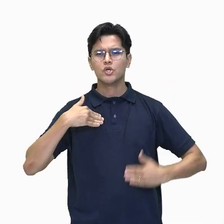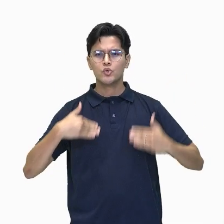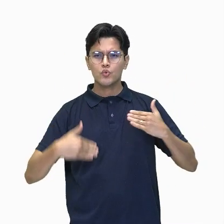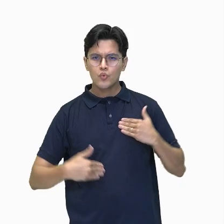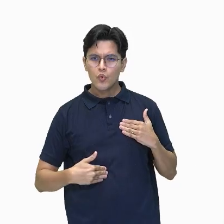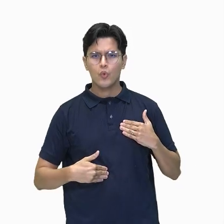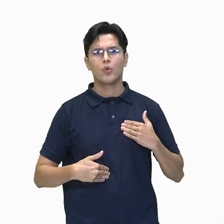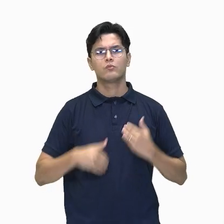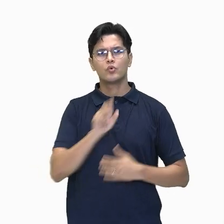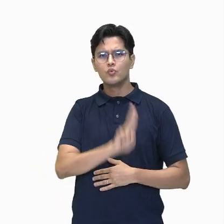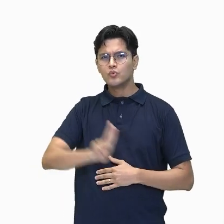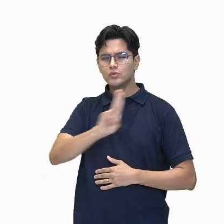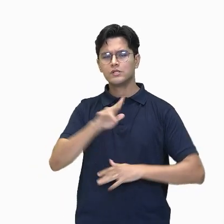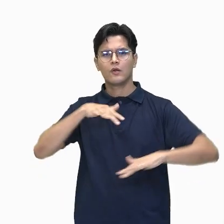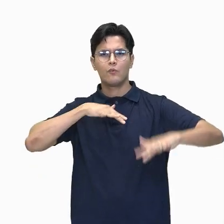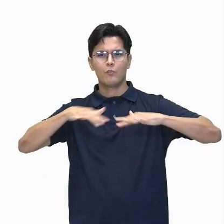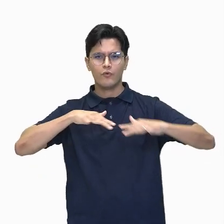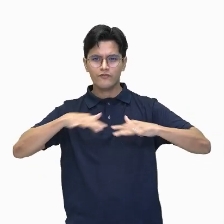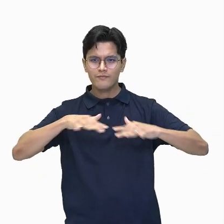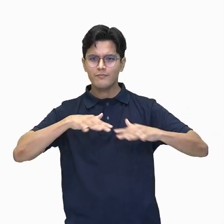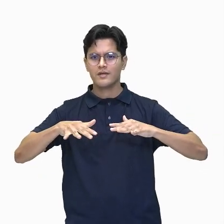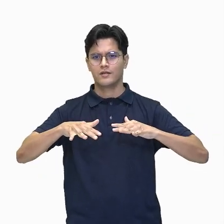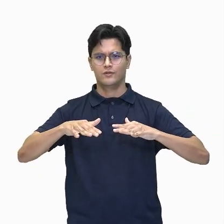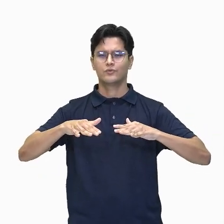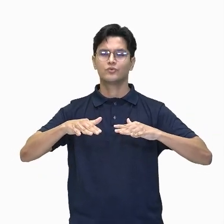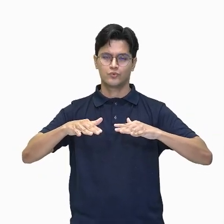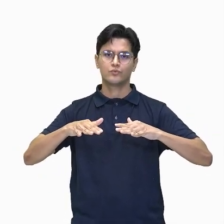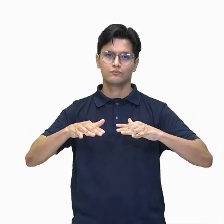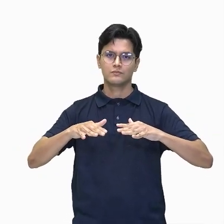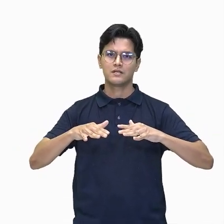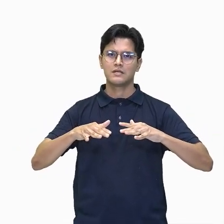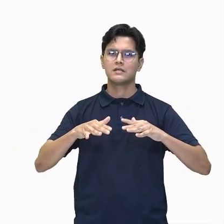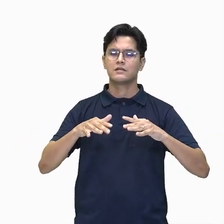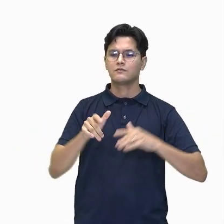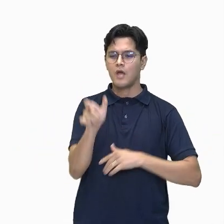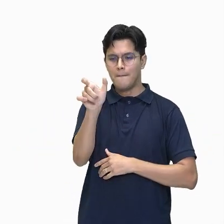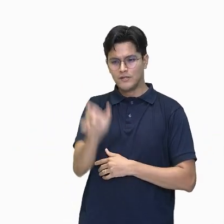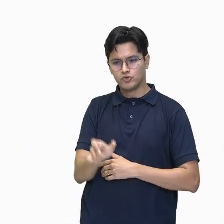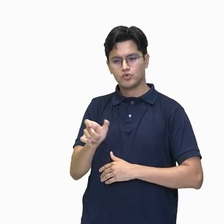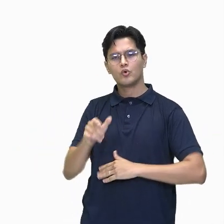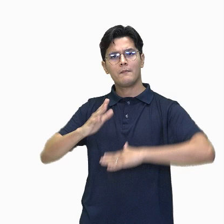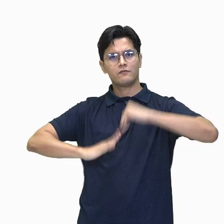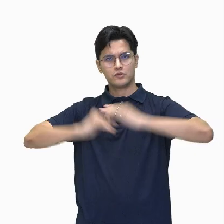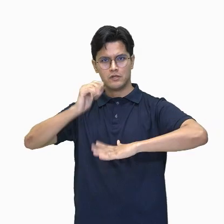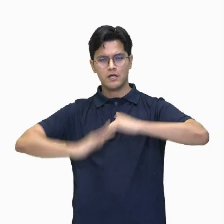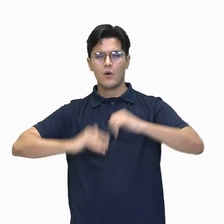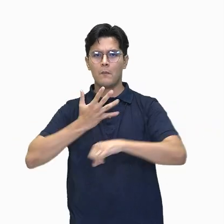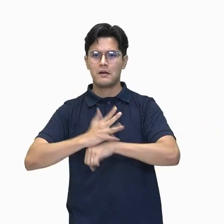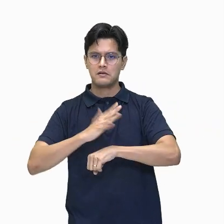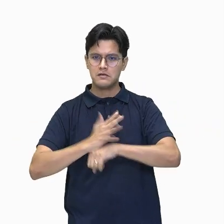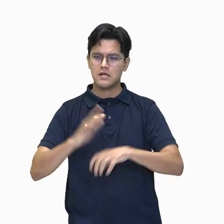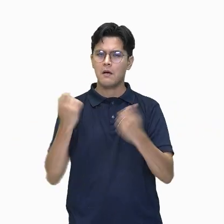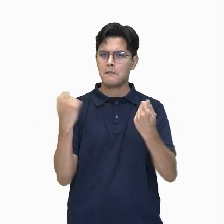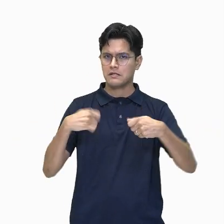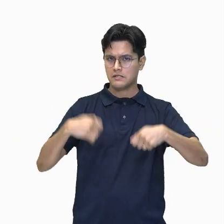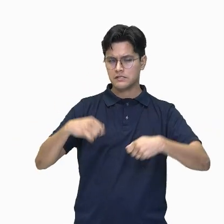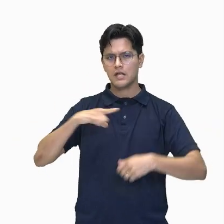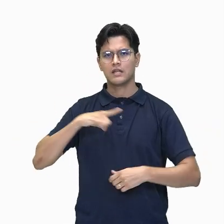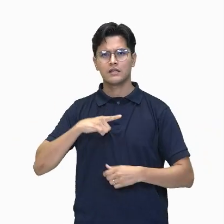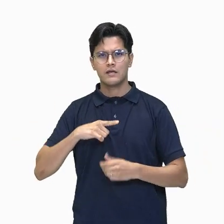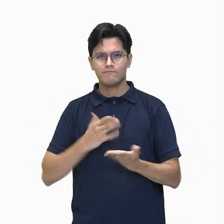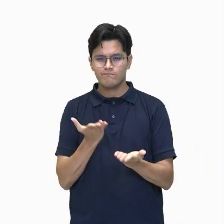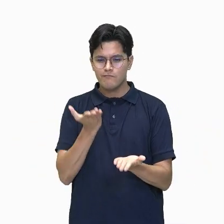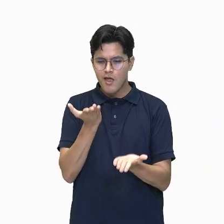vão exigir, né, desse atleta ou dessa atleta força, flexibilidade,